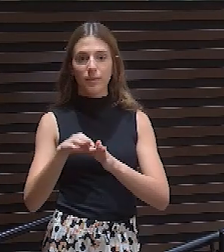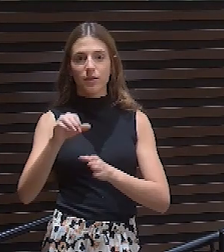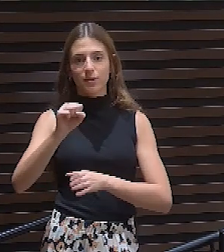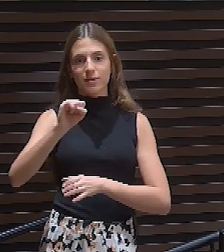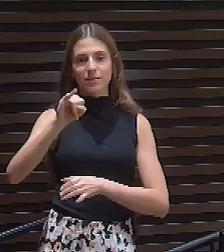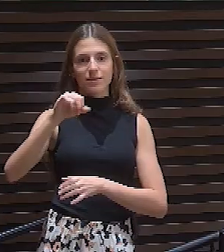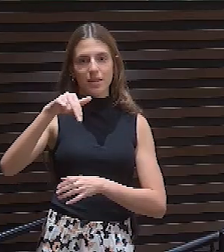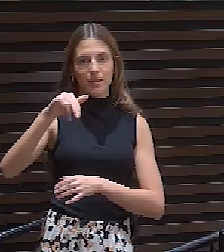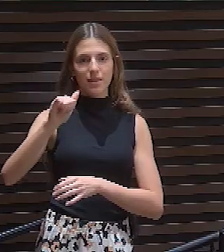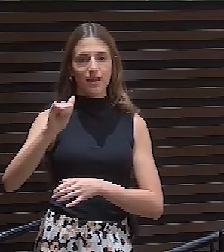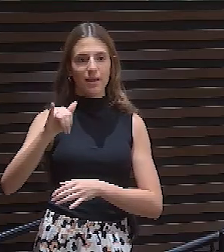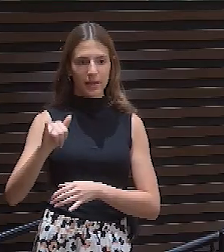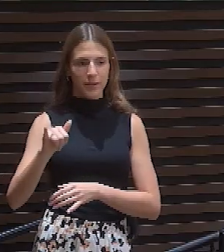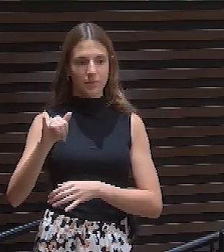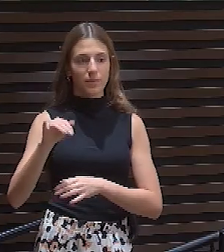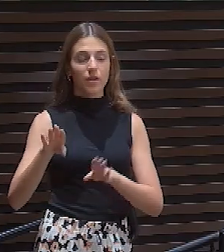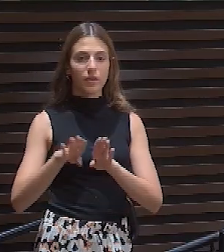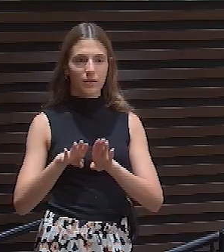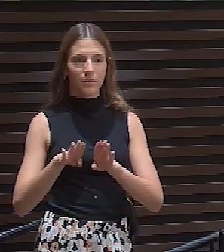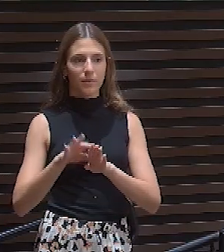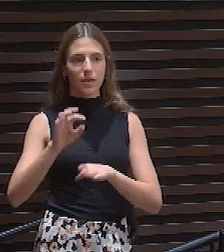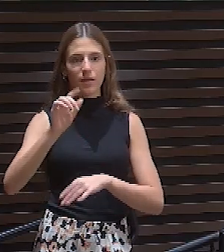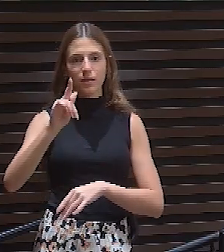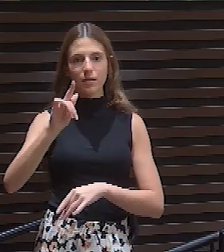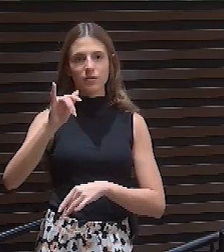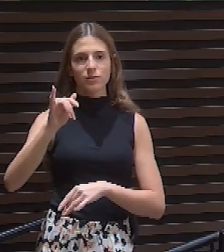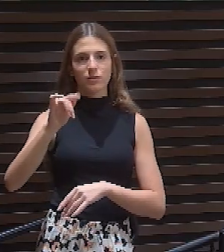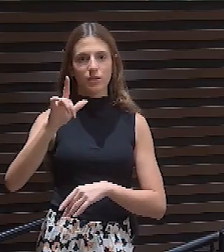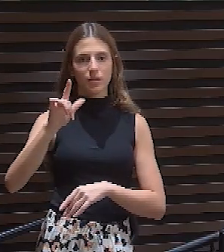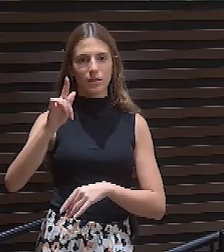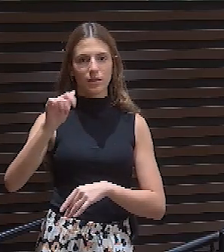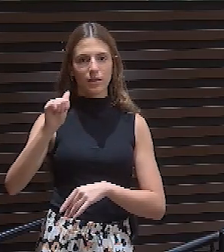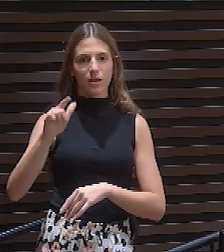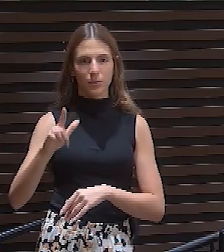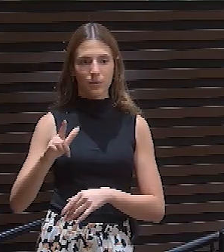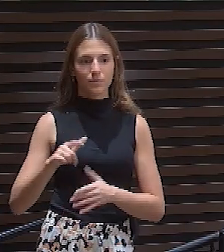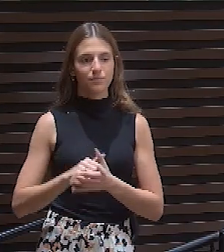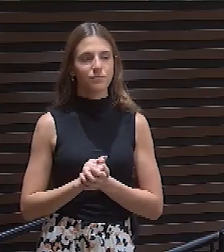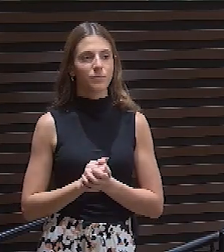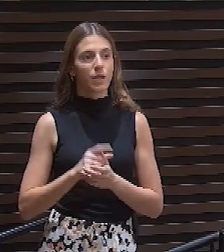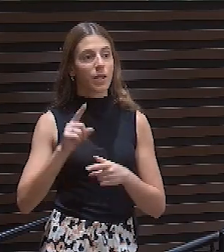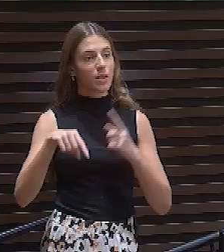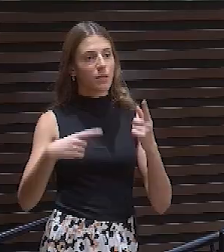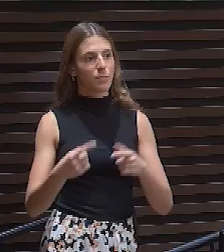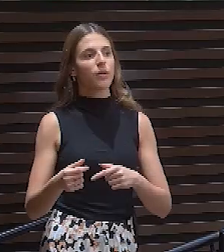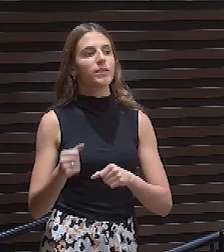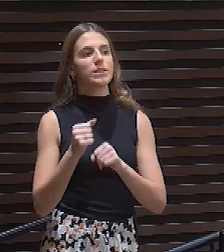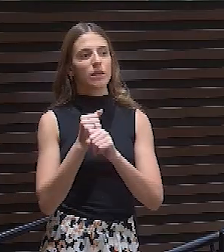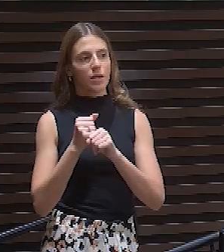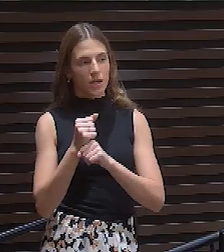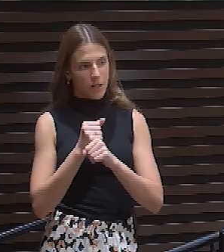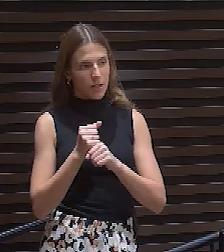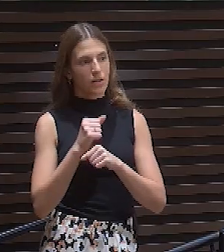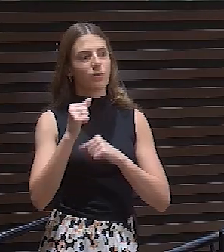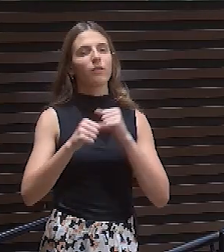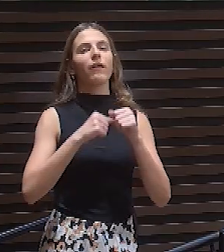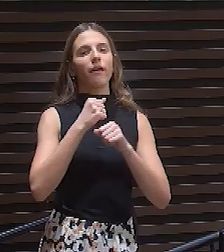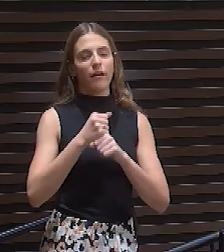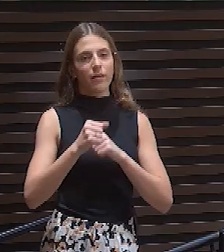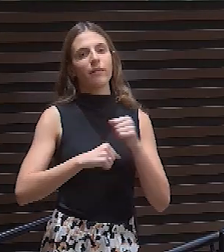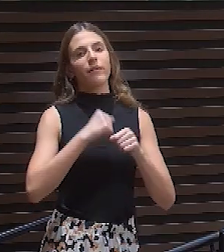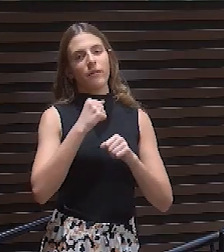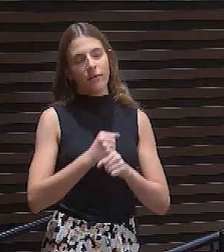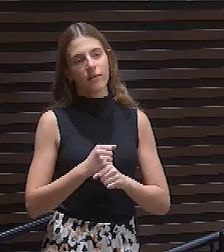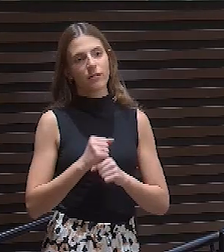Gilgal, 3 vezes. E daí para frente, anualmente, ele celebra a Páscoa. Nathan Harry diz que